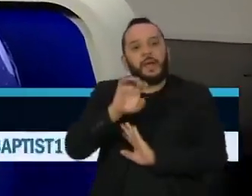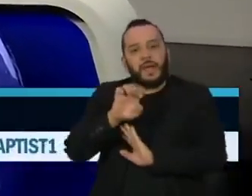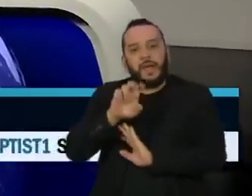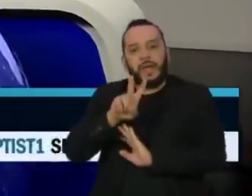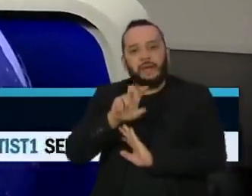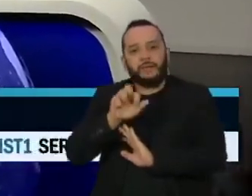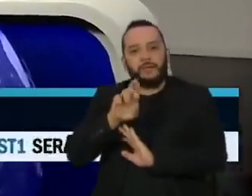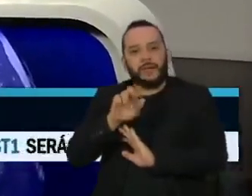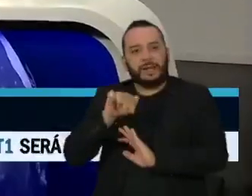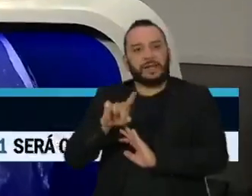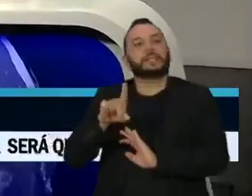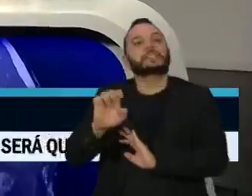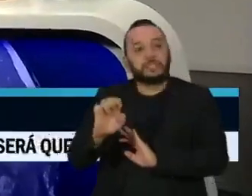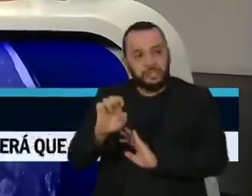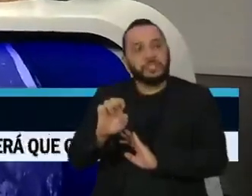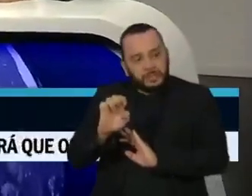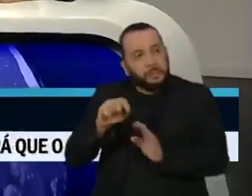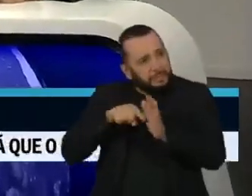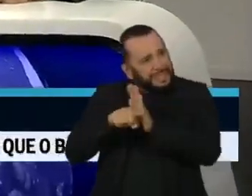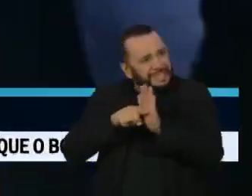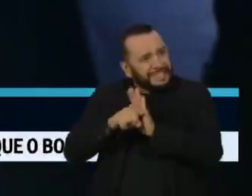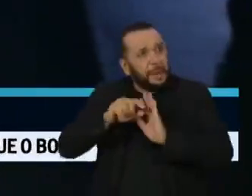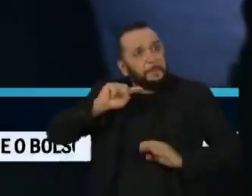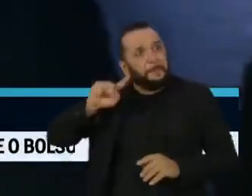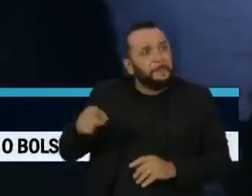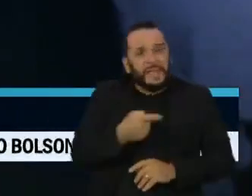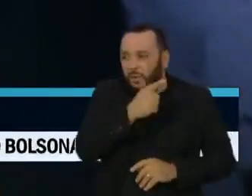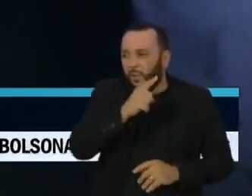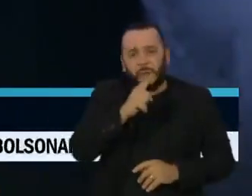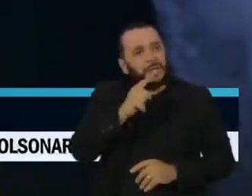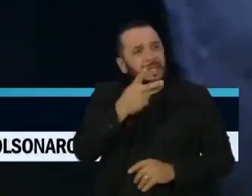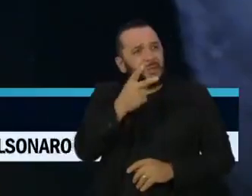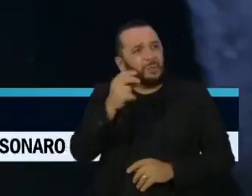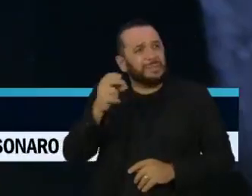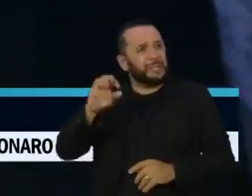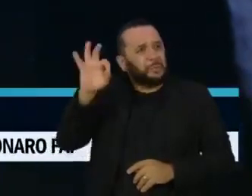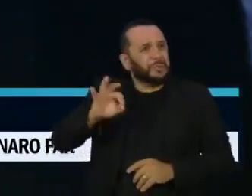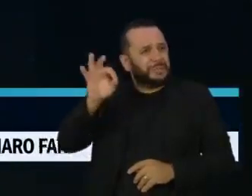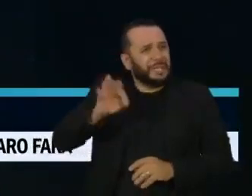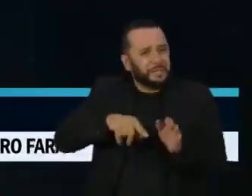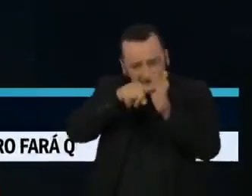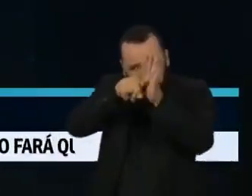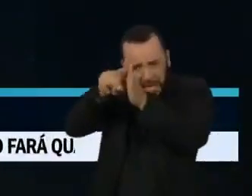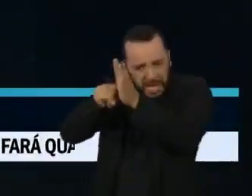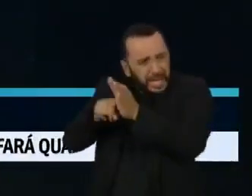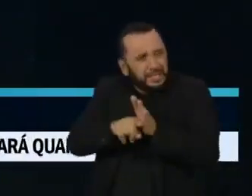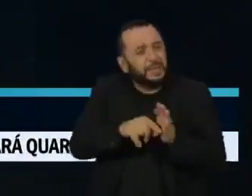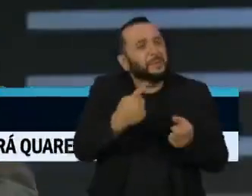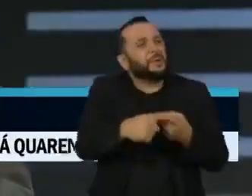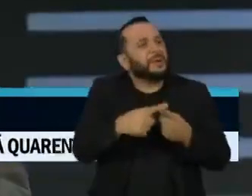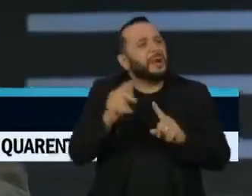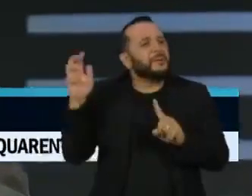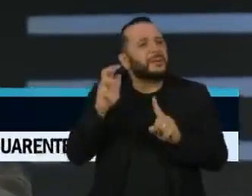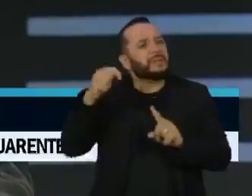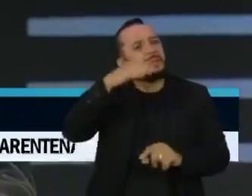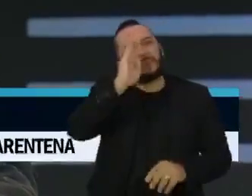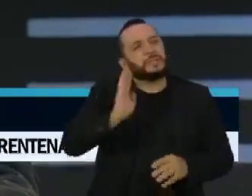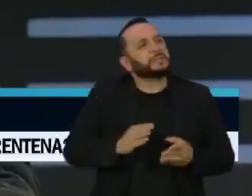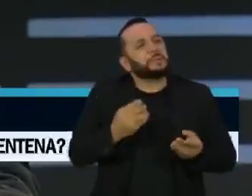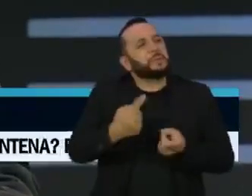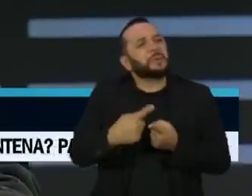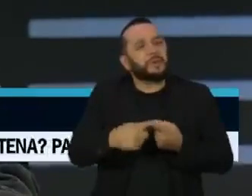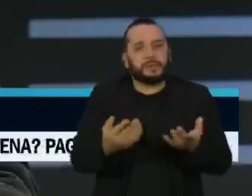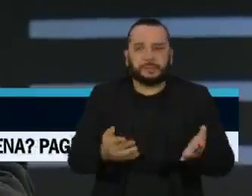por parte dos brasileiros né e de que forma a quebra da evergrande atingir o nosso país